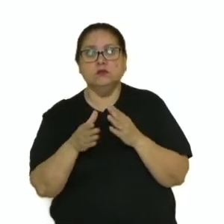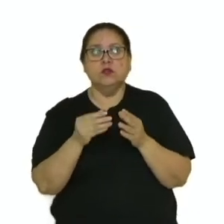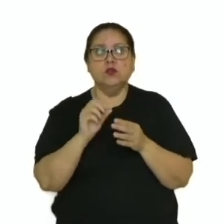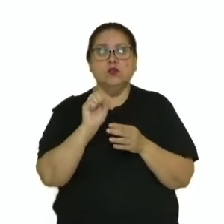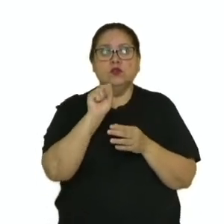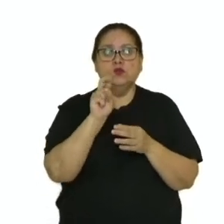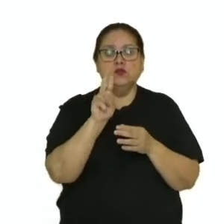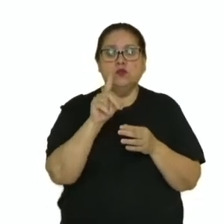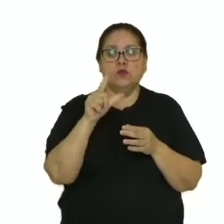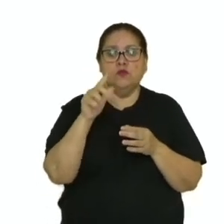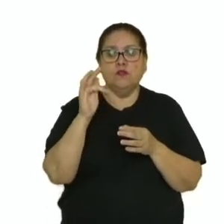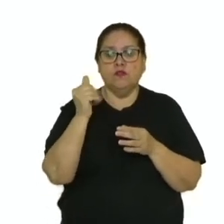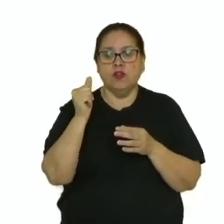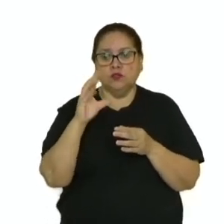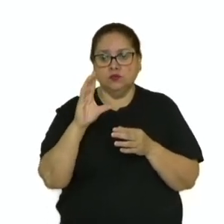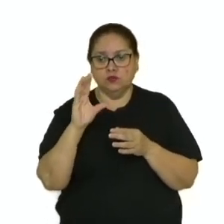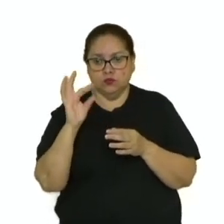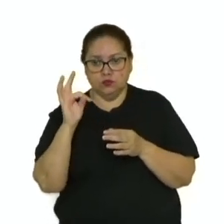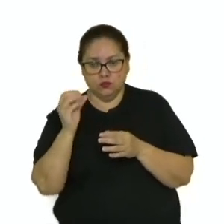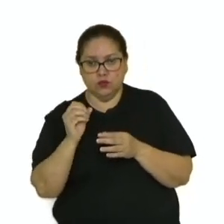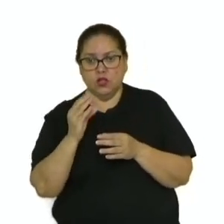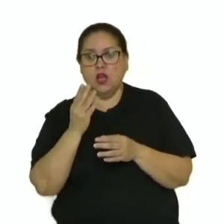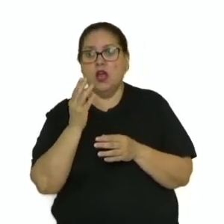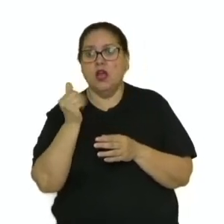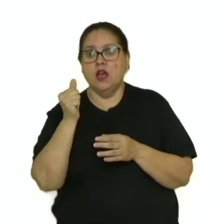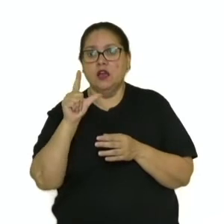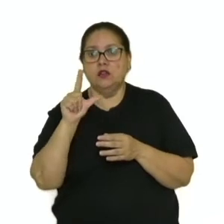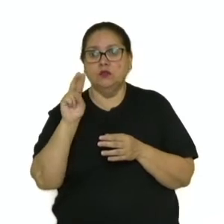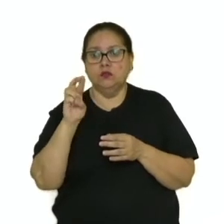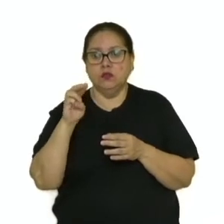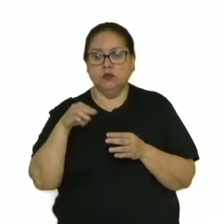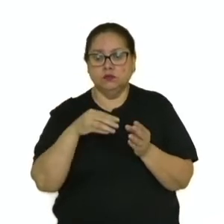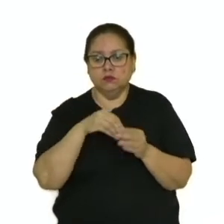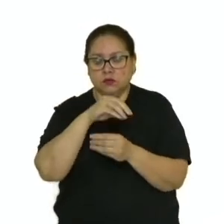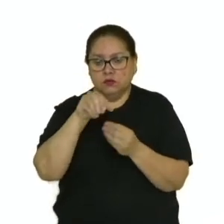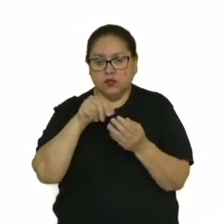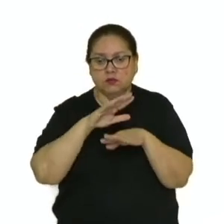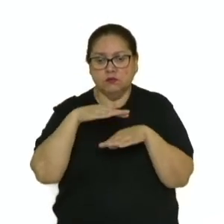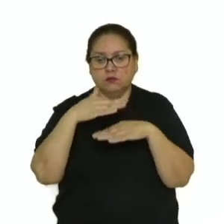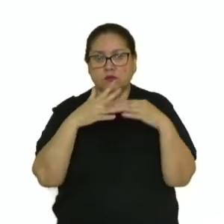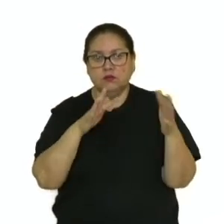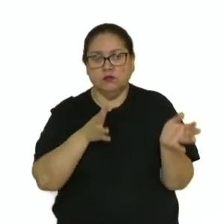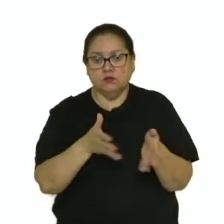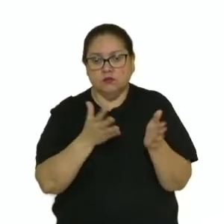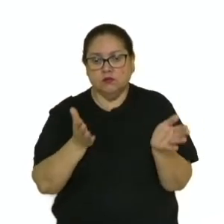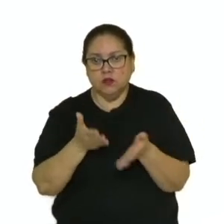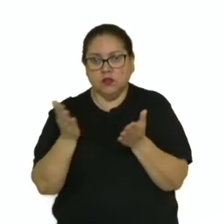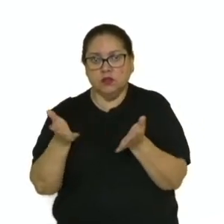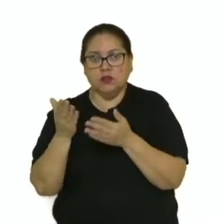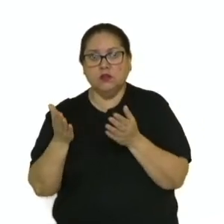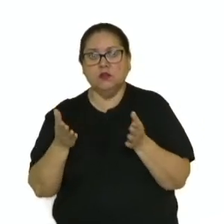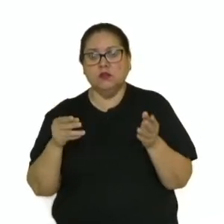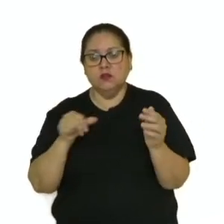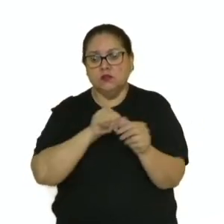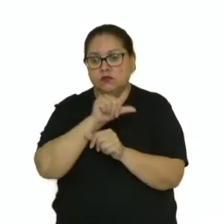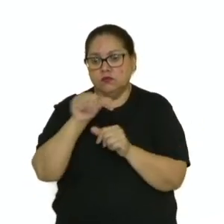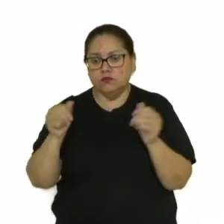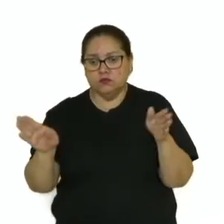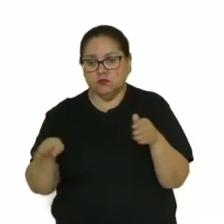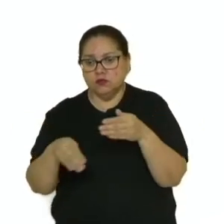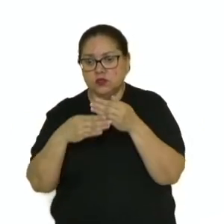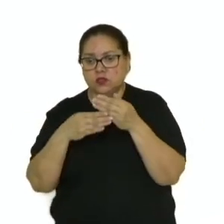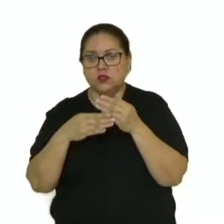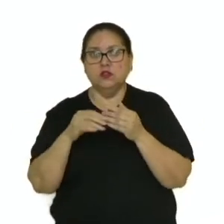alumínio, substância coagulante usada na floculação no tratamento da água, o cálcio se une ao fosfato e o alumínio se liga ao